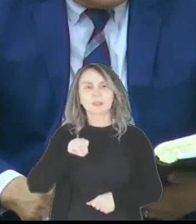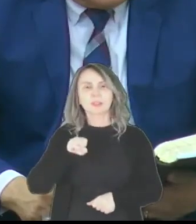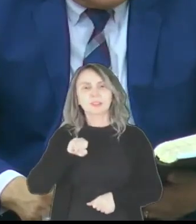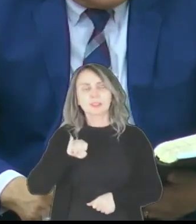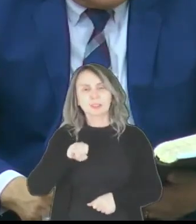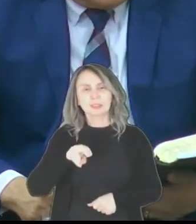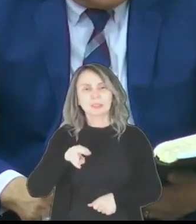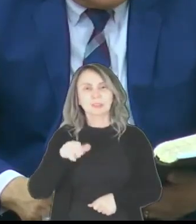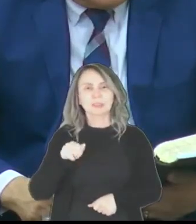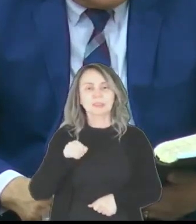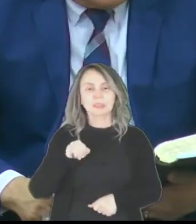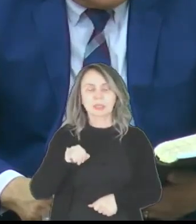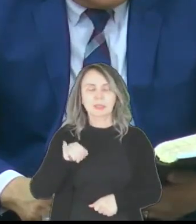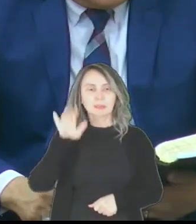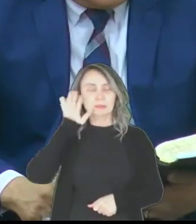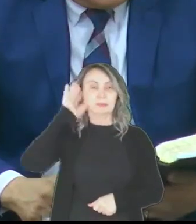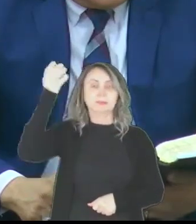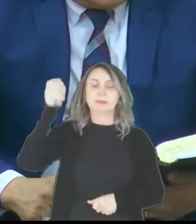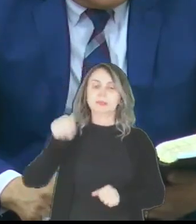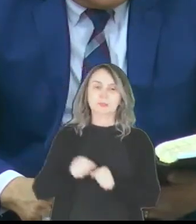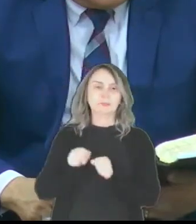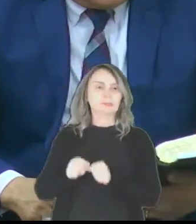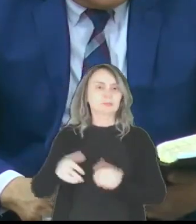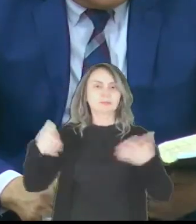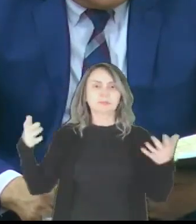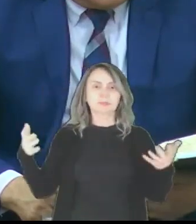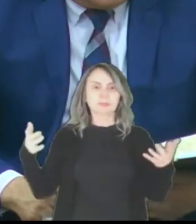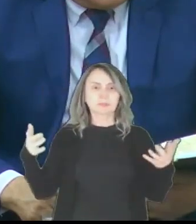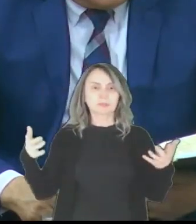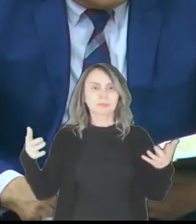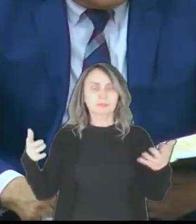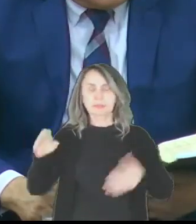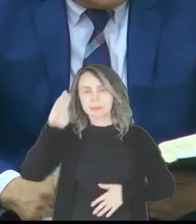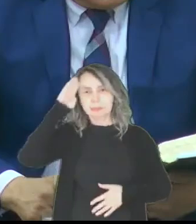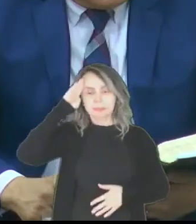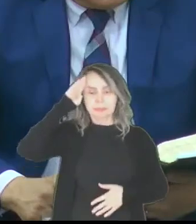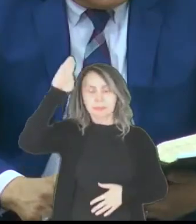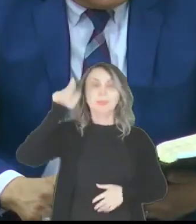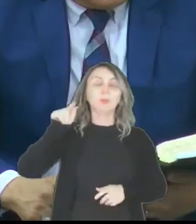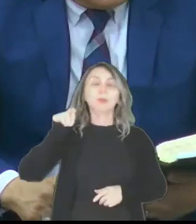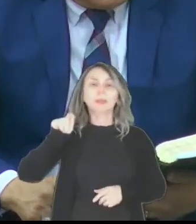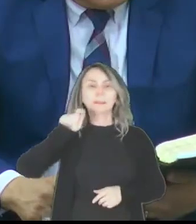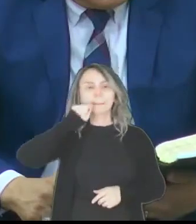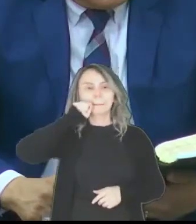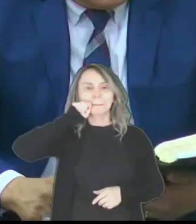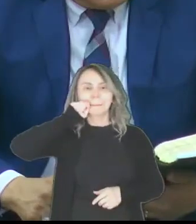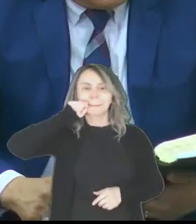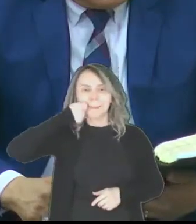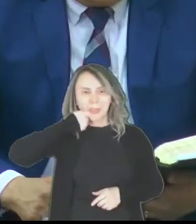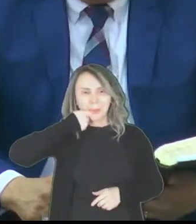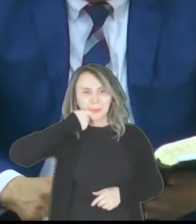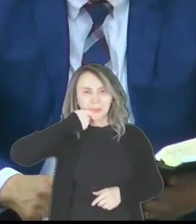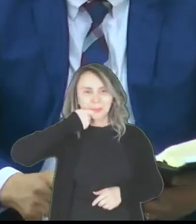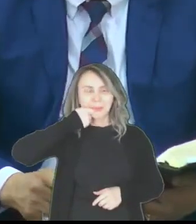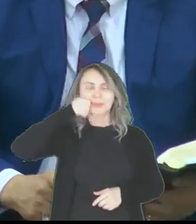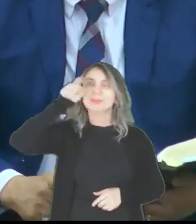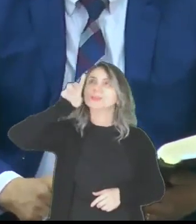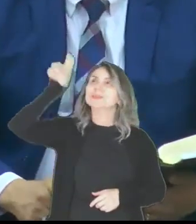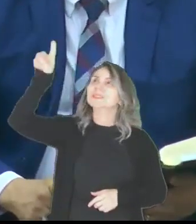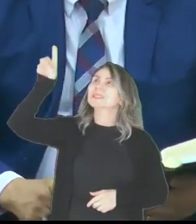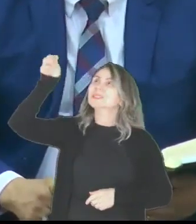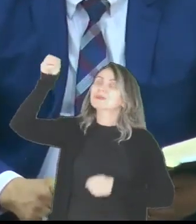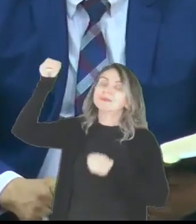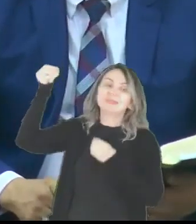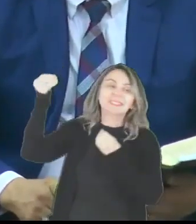milagres. E podemos dizer que o maior milagre foi o pão que Deus mandou a cada